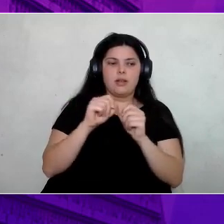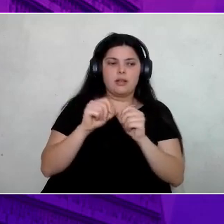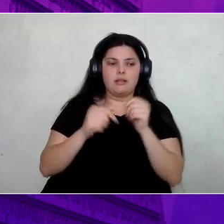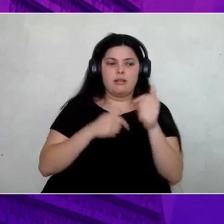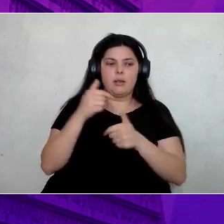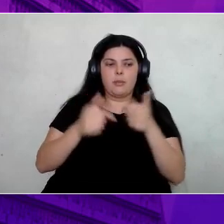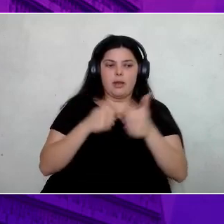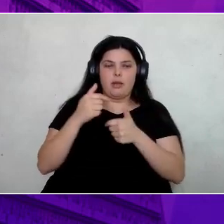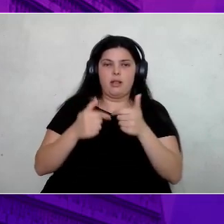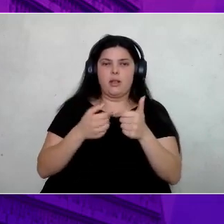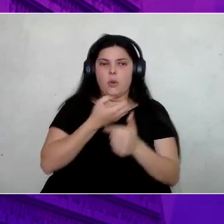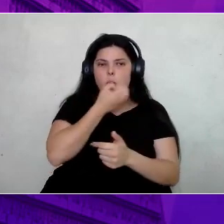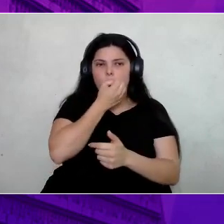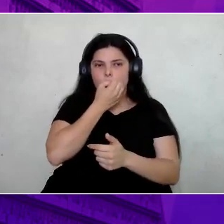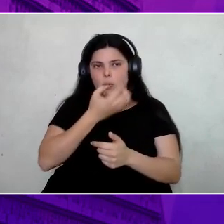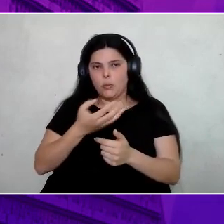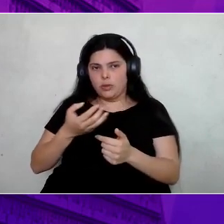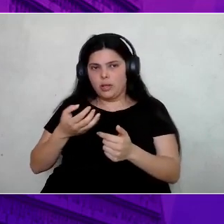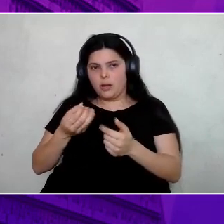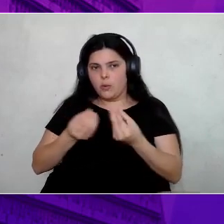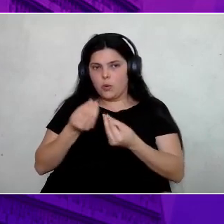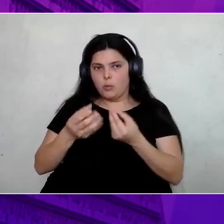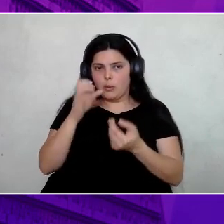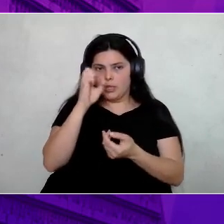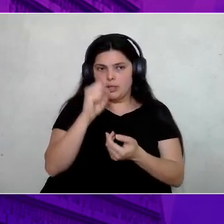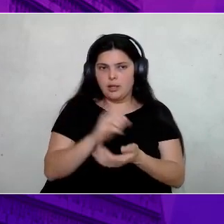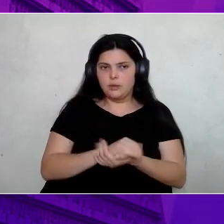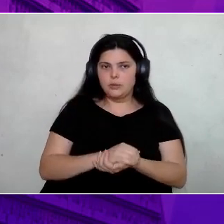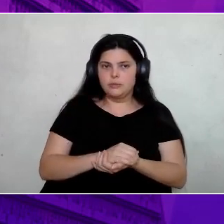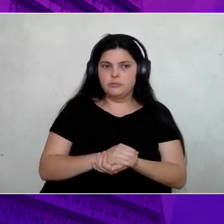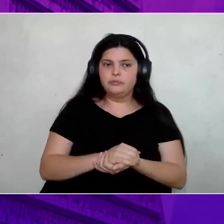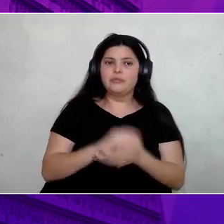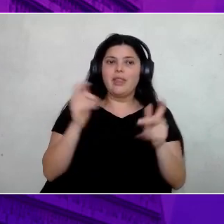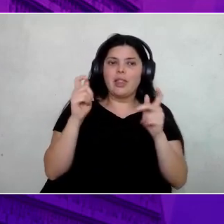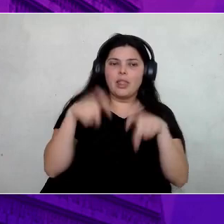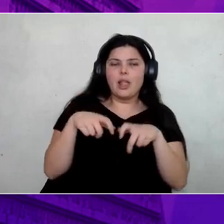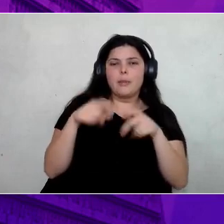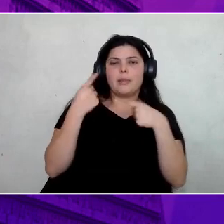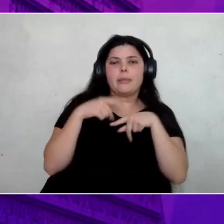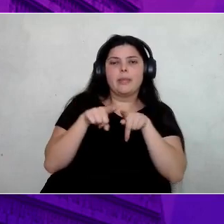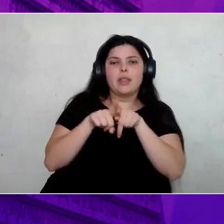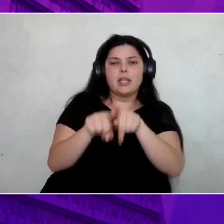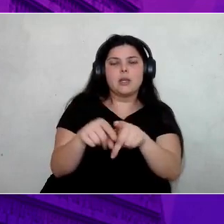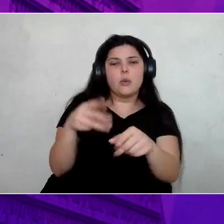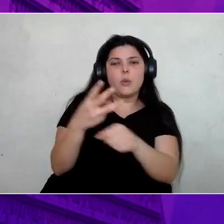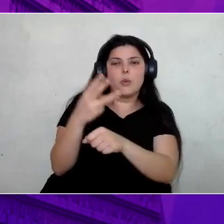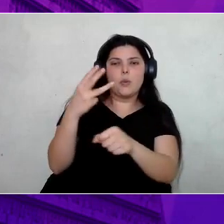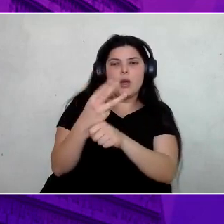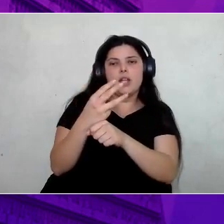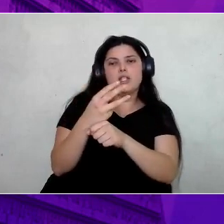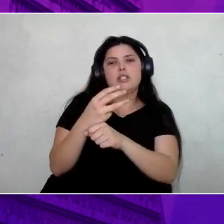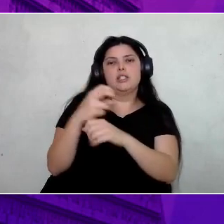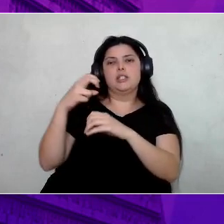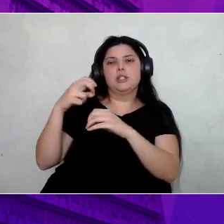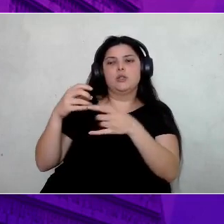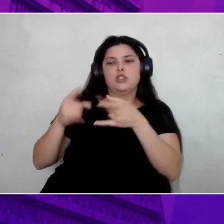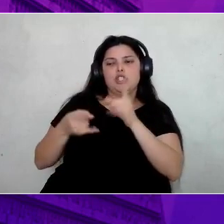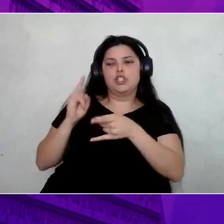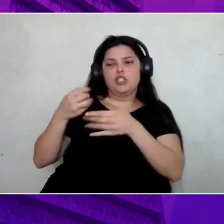um pouco desse aprendizado para vocês, e a gente consegue fazer a integração do WhatsApp com o chatbot, com o